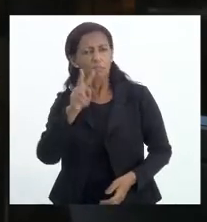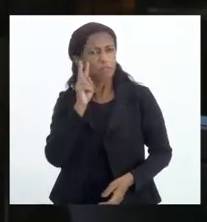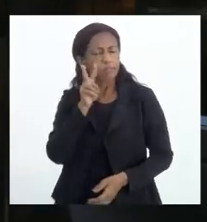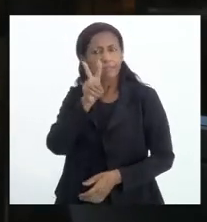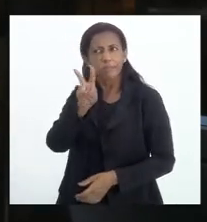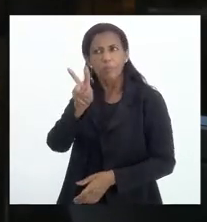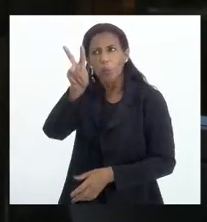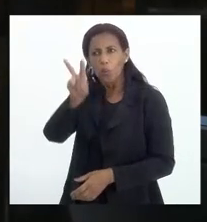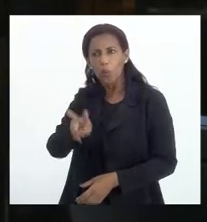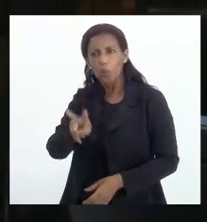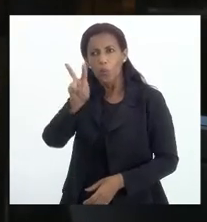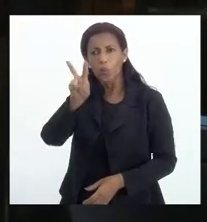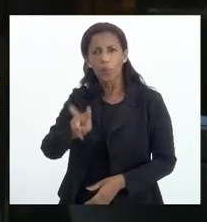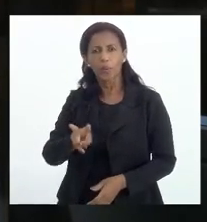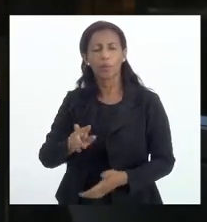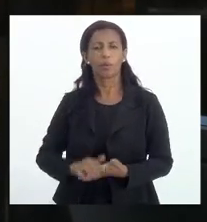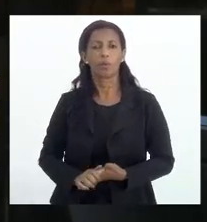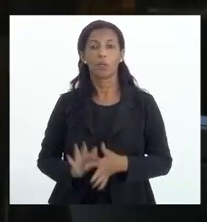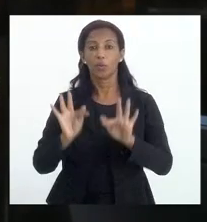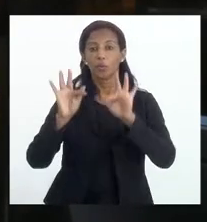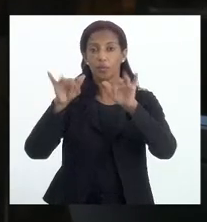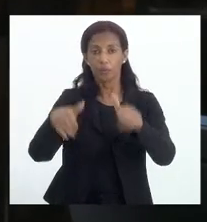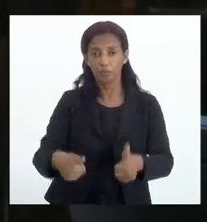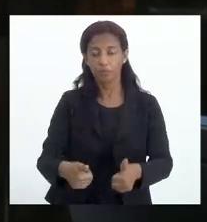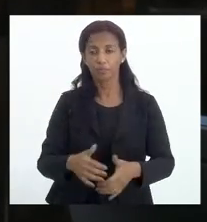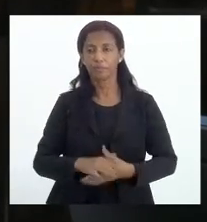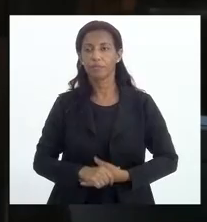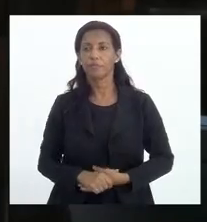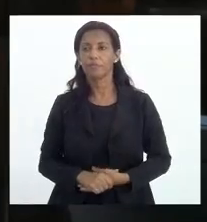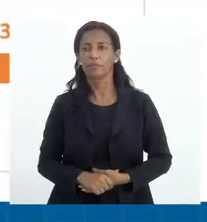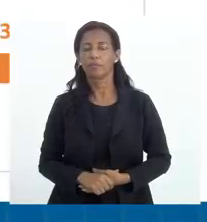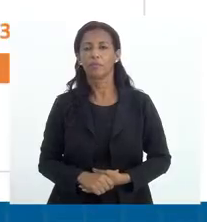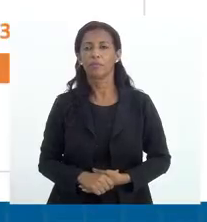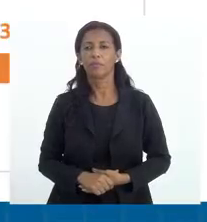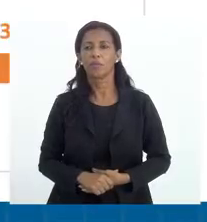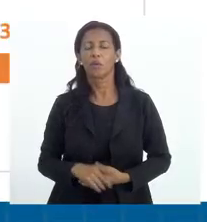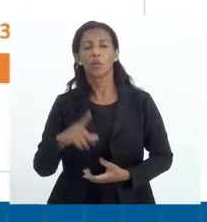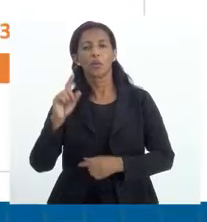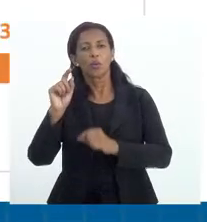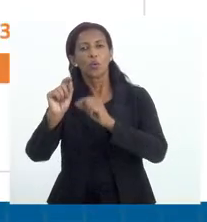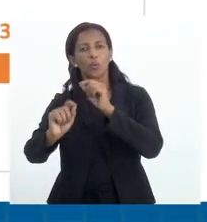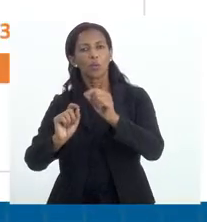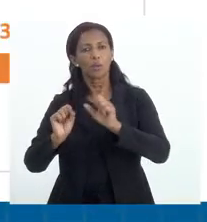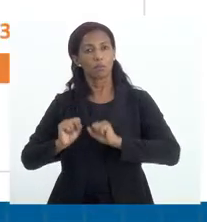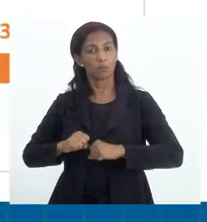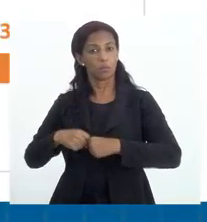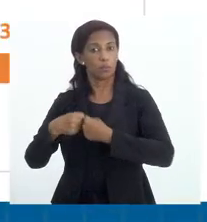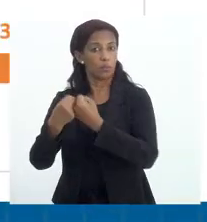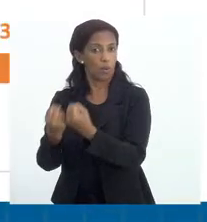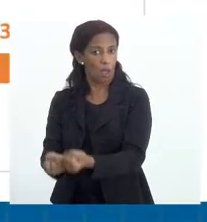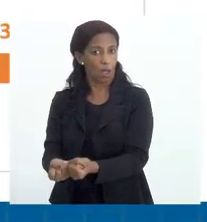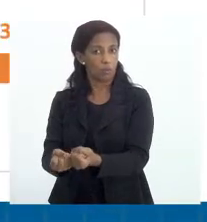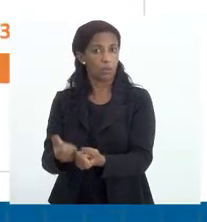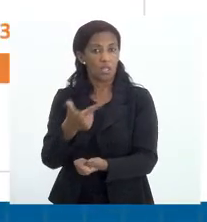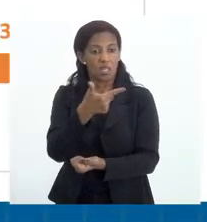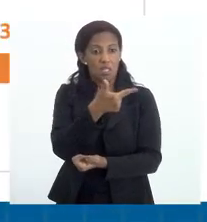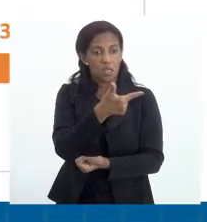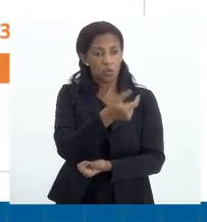observar que, ao final, o que estava sendo empenhado pelos senhores em